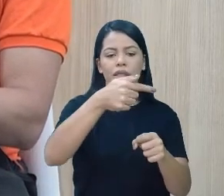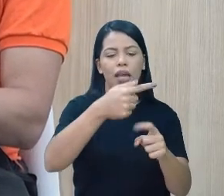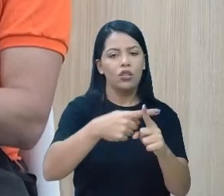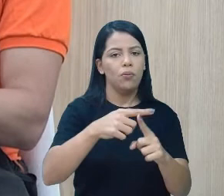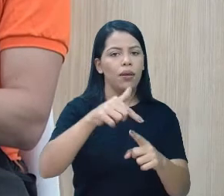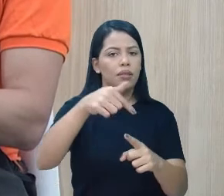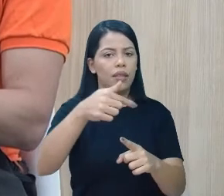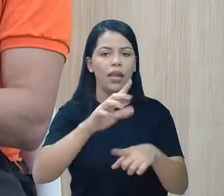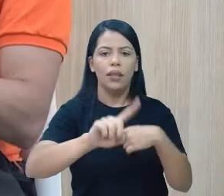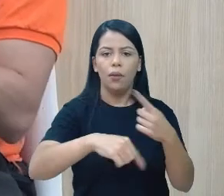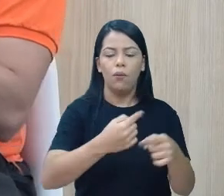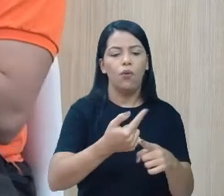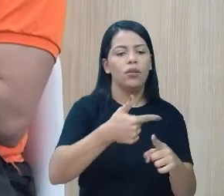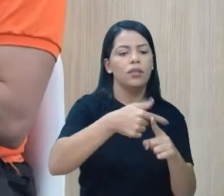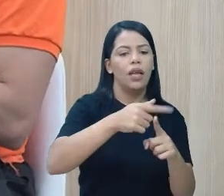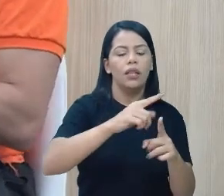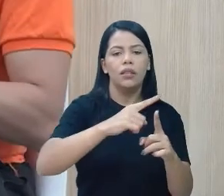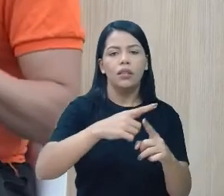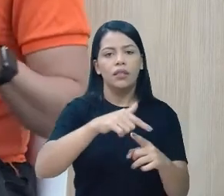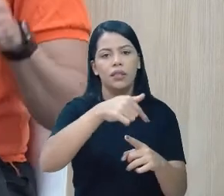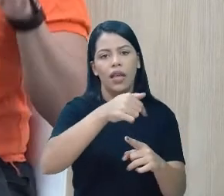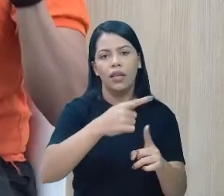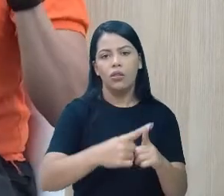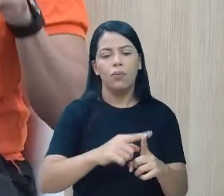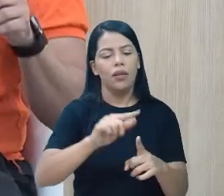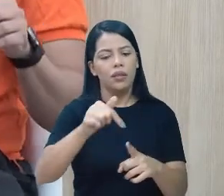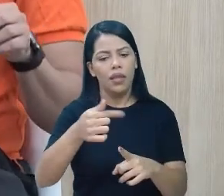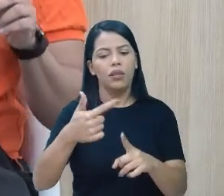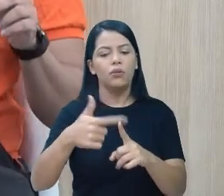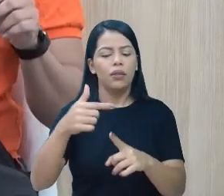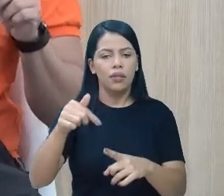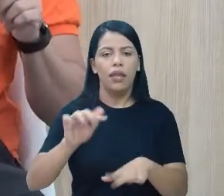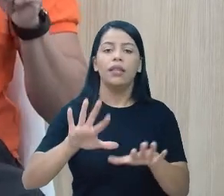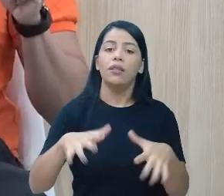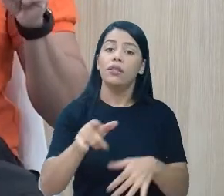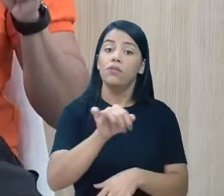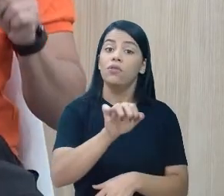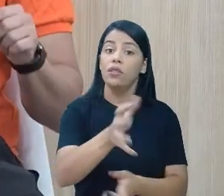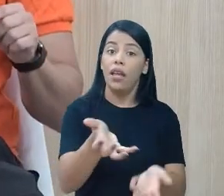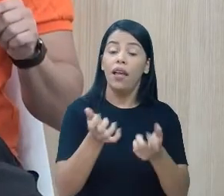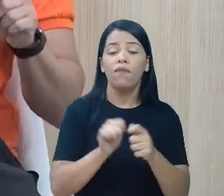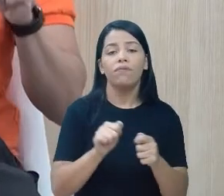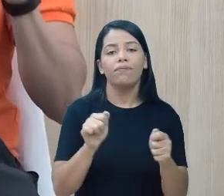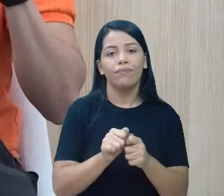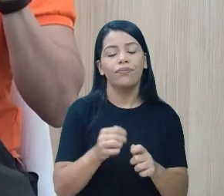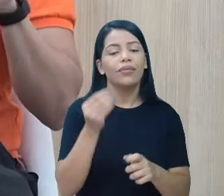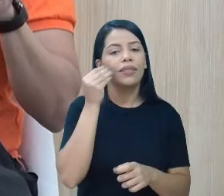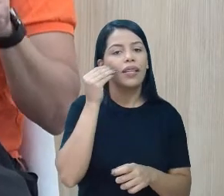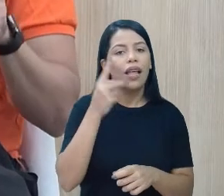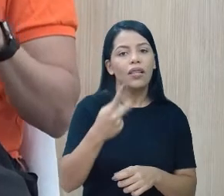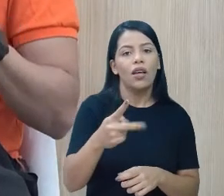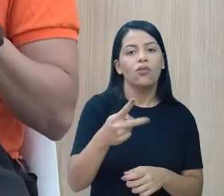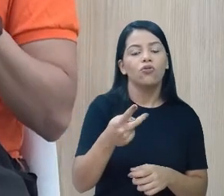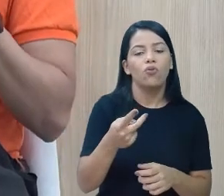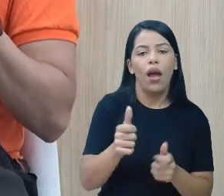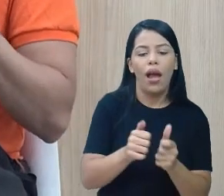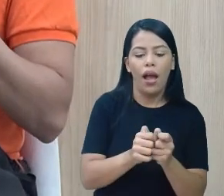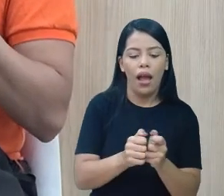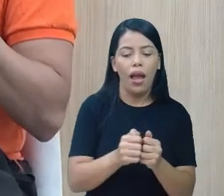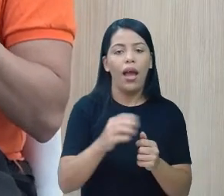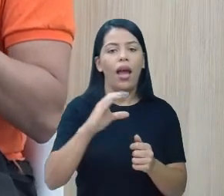7, você vai encontrar aí os múltiplos, tá bom? Se você quiser fazer um teste aí na sua calculadora, é bem interessante. Eu acho que